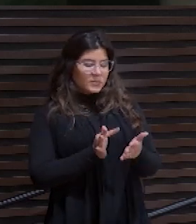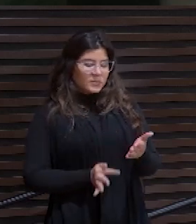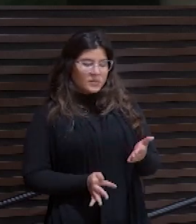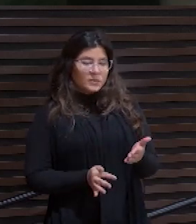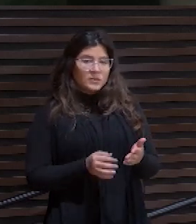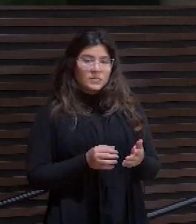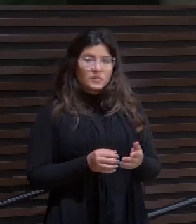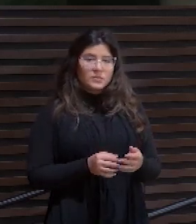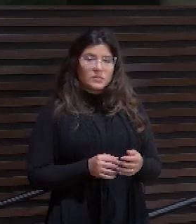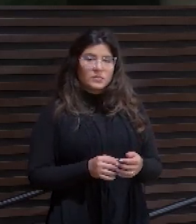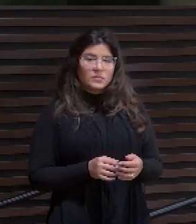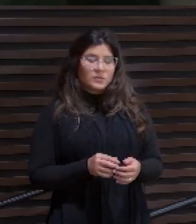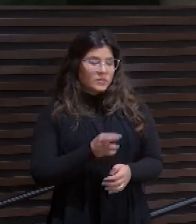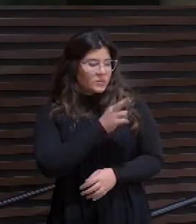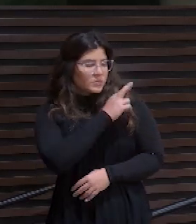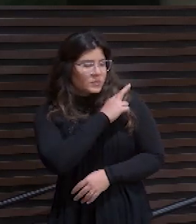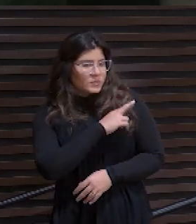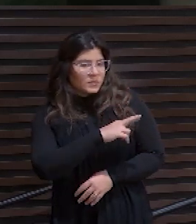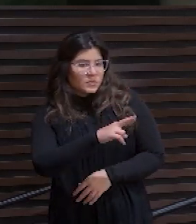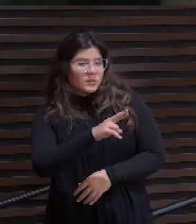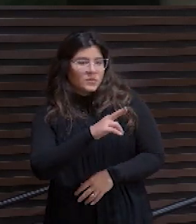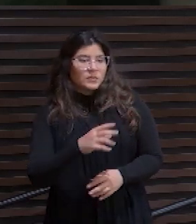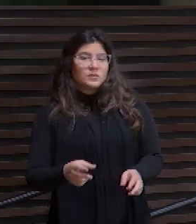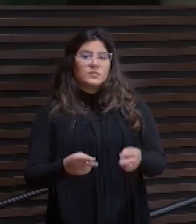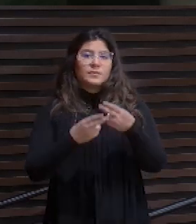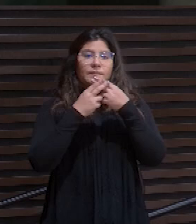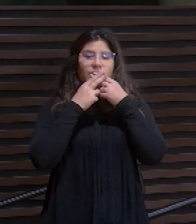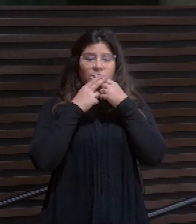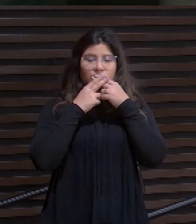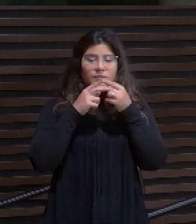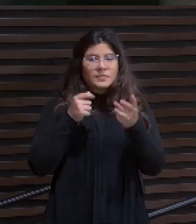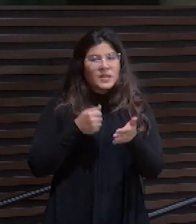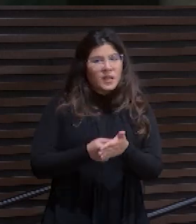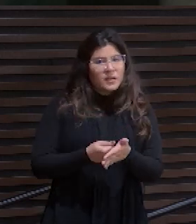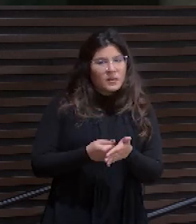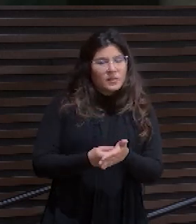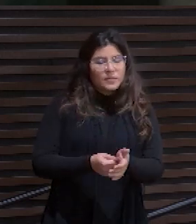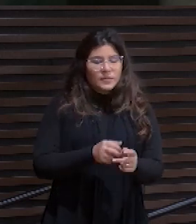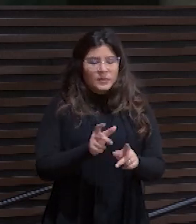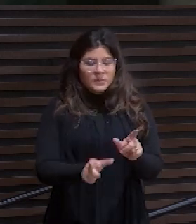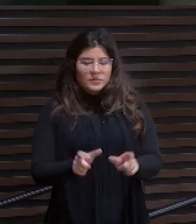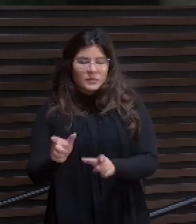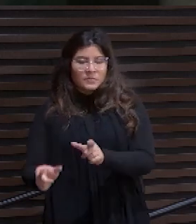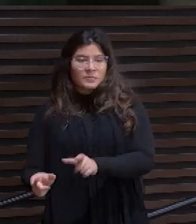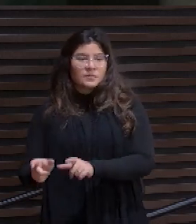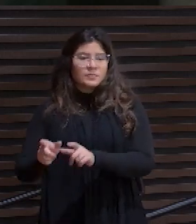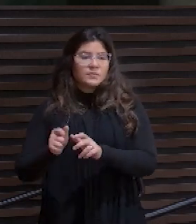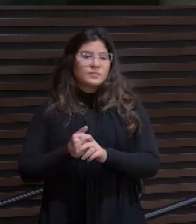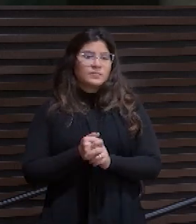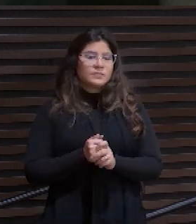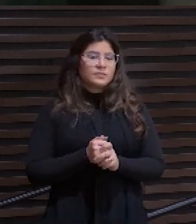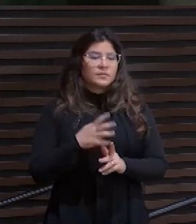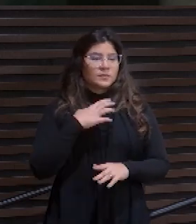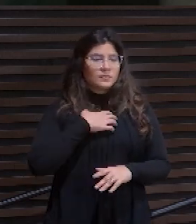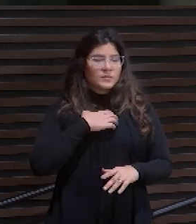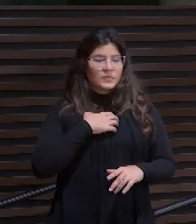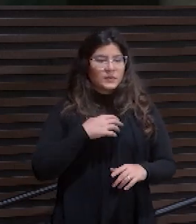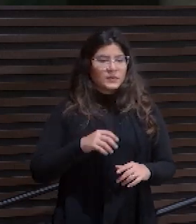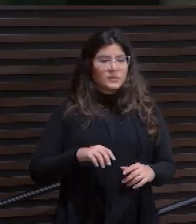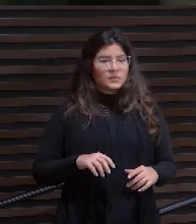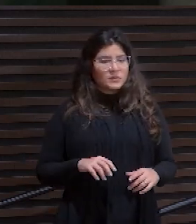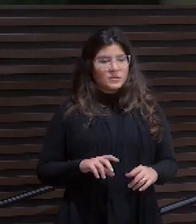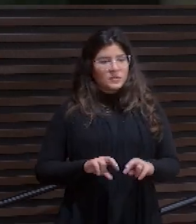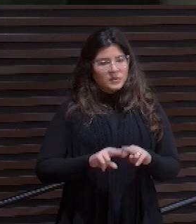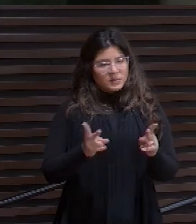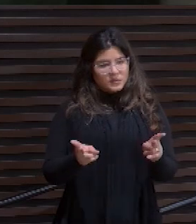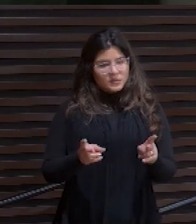como os religiosos jejuavam e impunham e exigiam isso dos outros. Isso era uma forma de deturpar a palavra de Deus, o evangelho